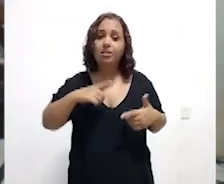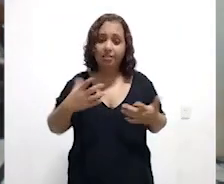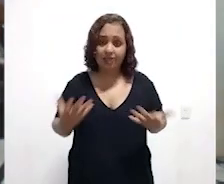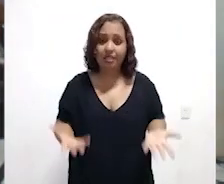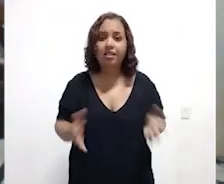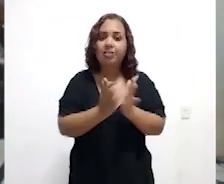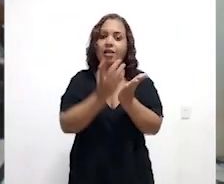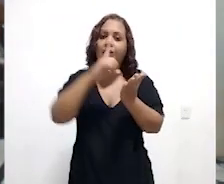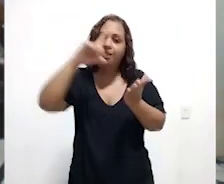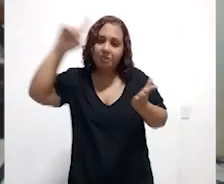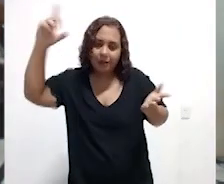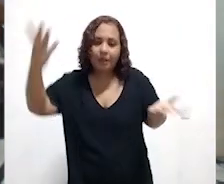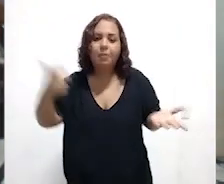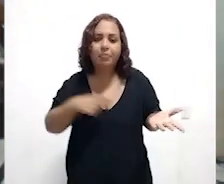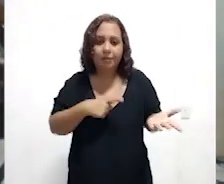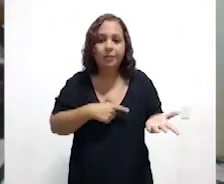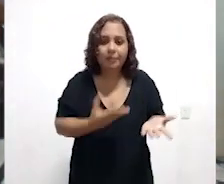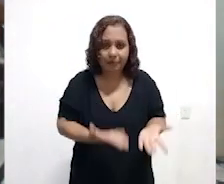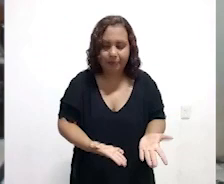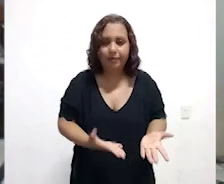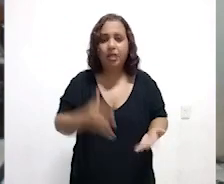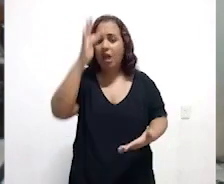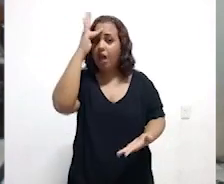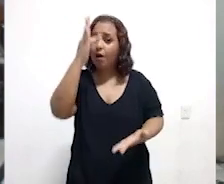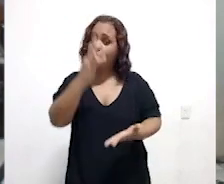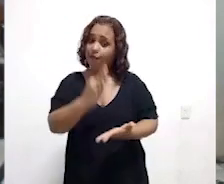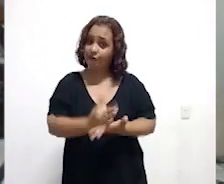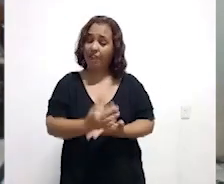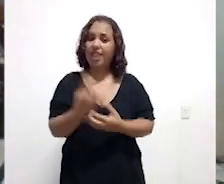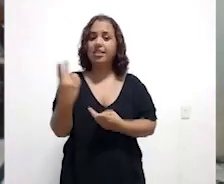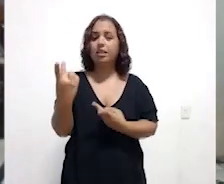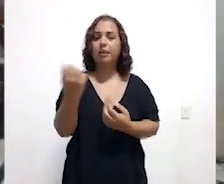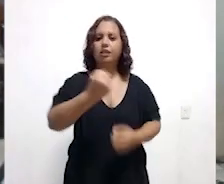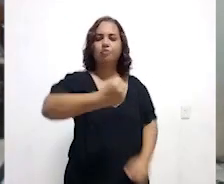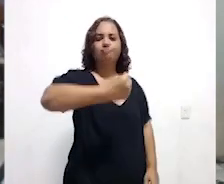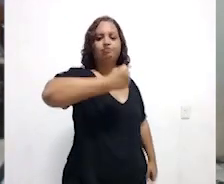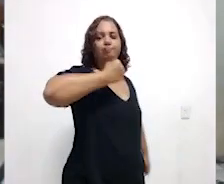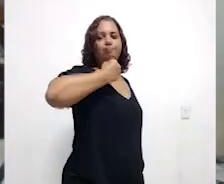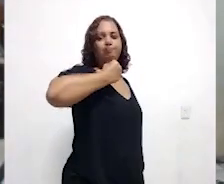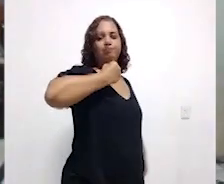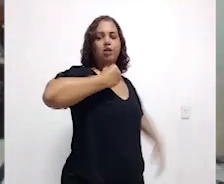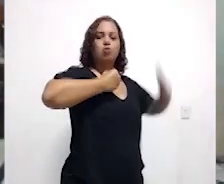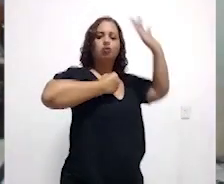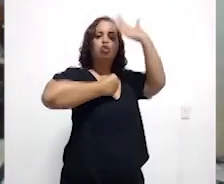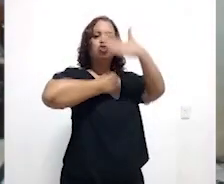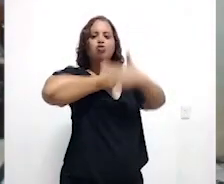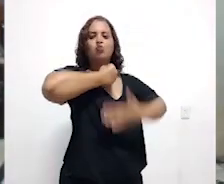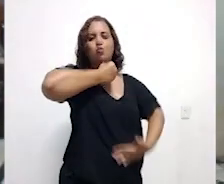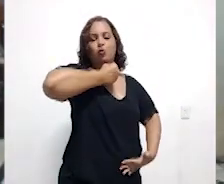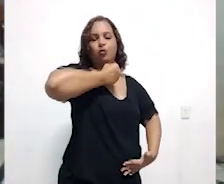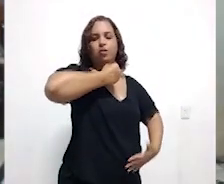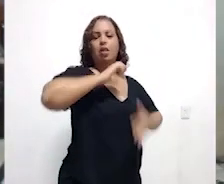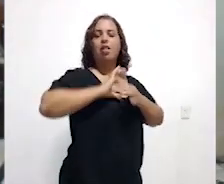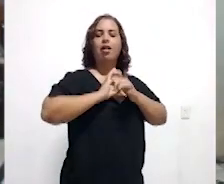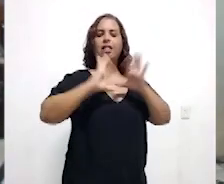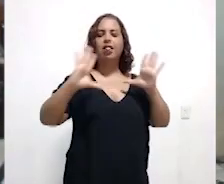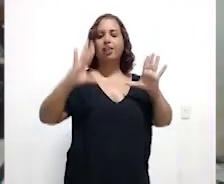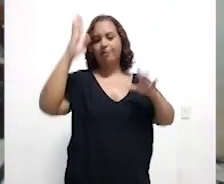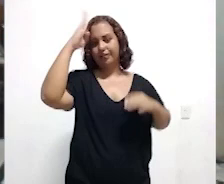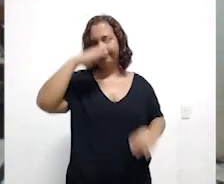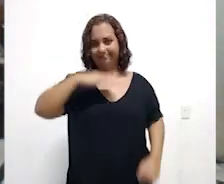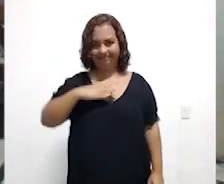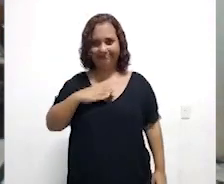verso 16. A fé como um escudo para nos livrar do mal. É